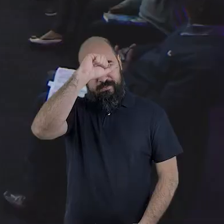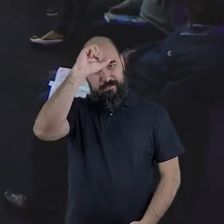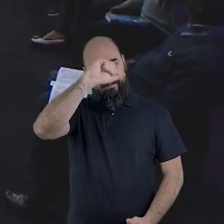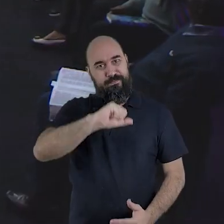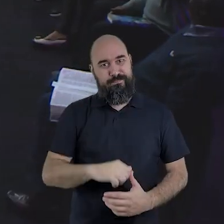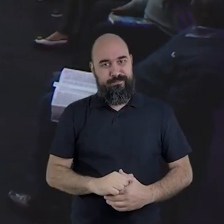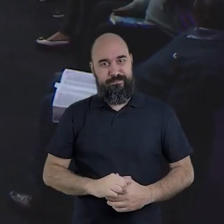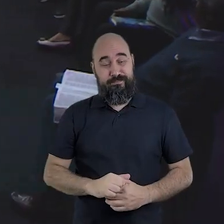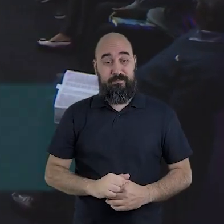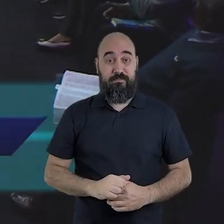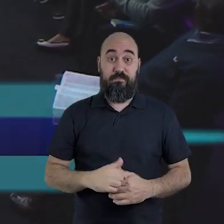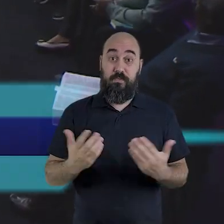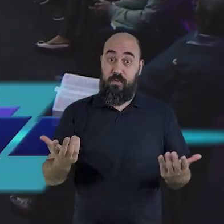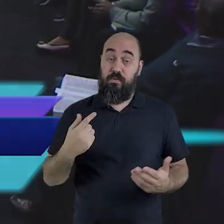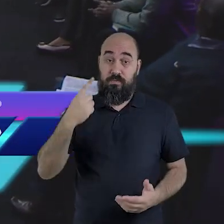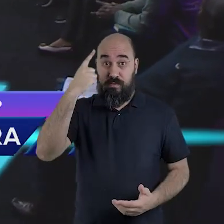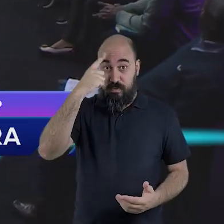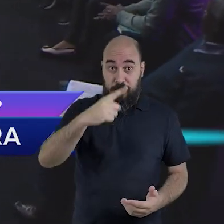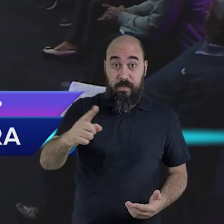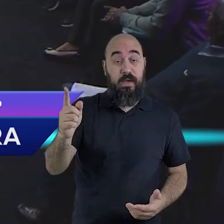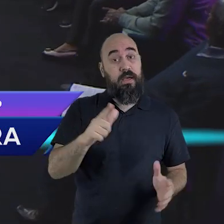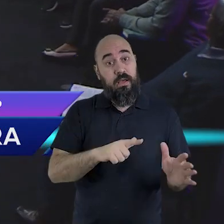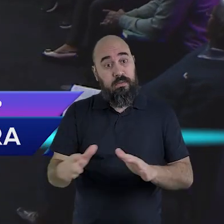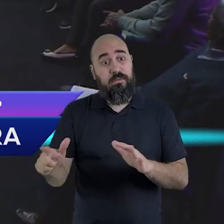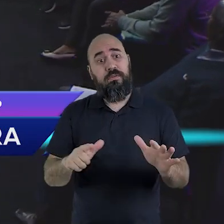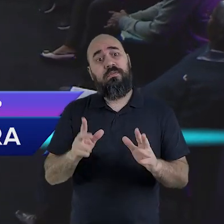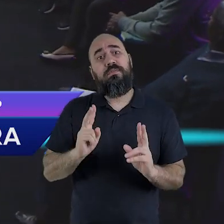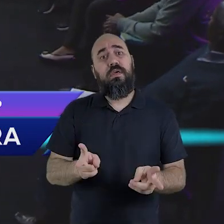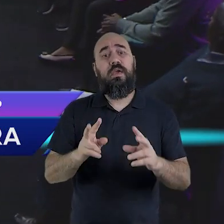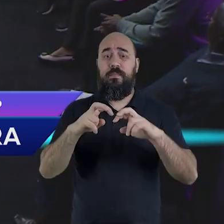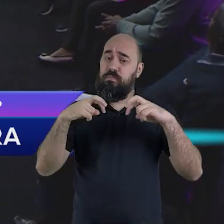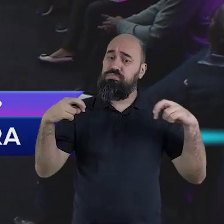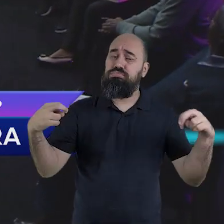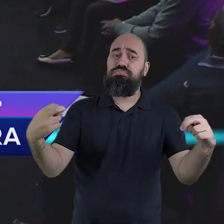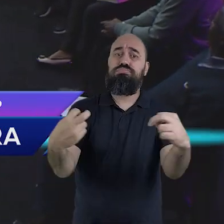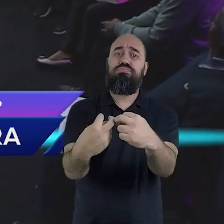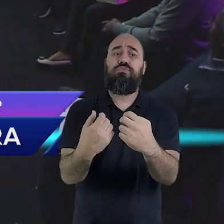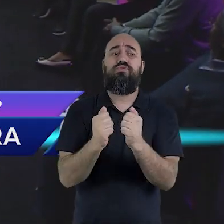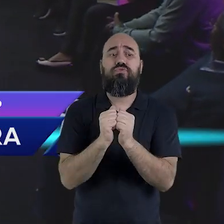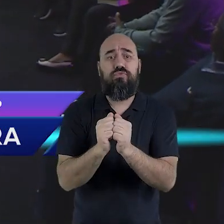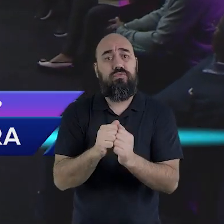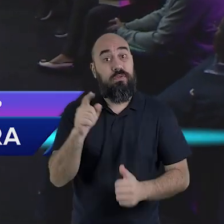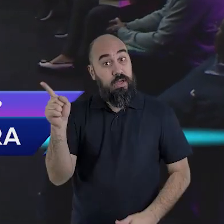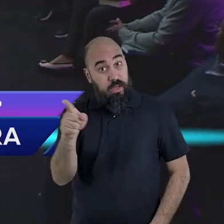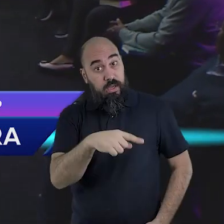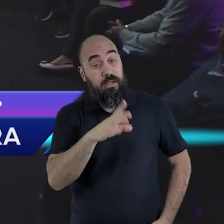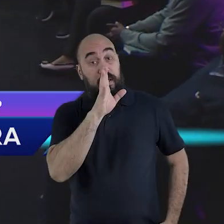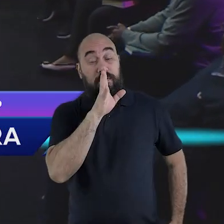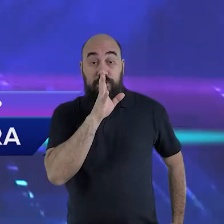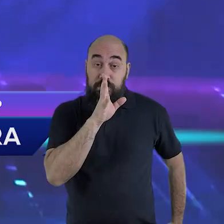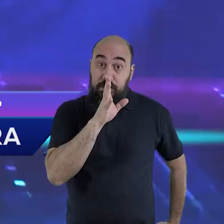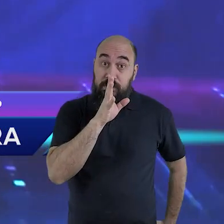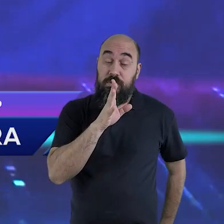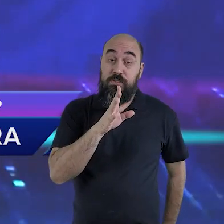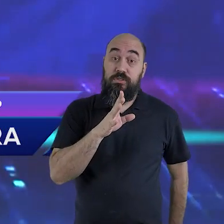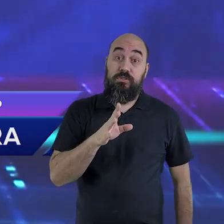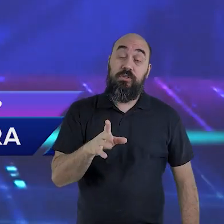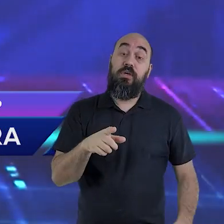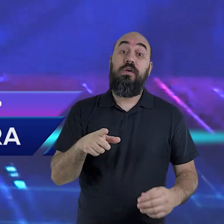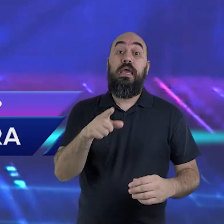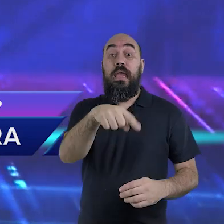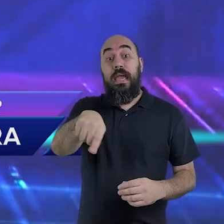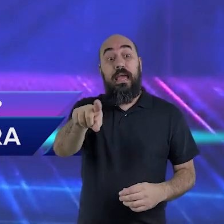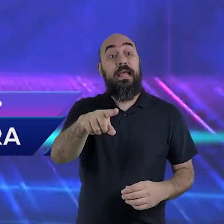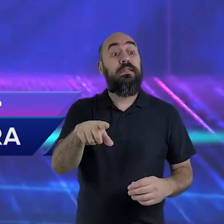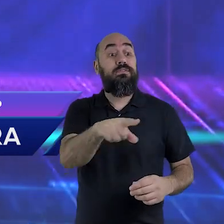tenho comigo amigos e amigas de diferentes lugares que acompanham a TV Novo Tempo, que representam você